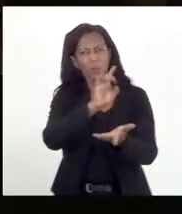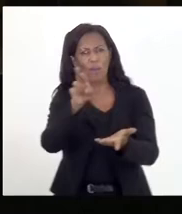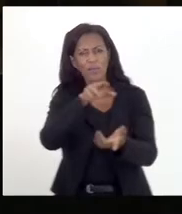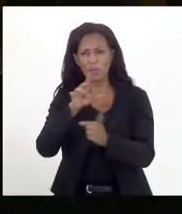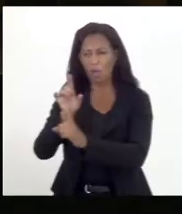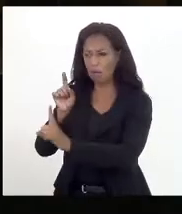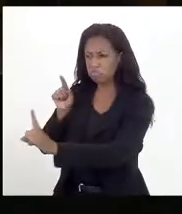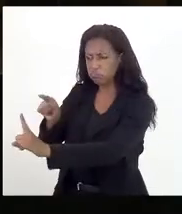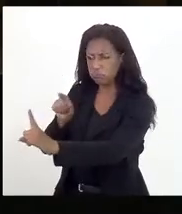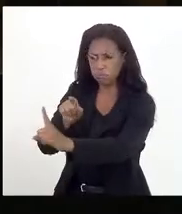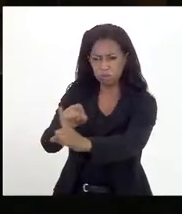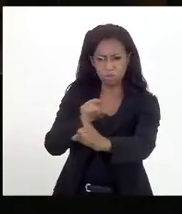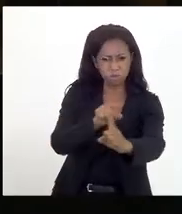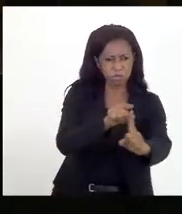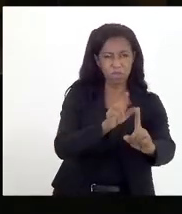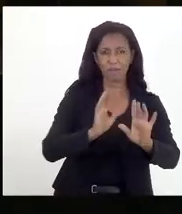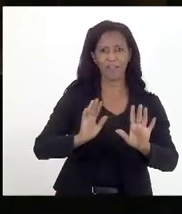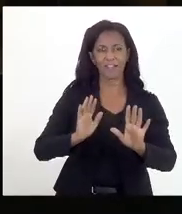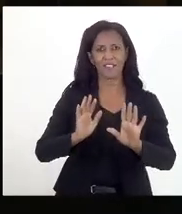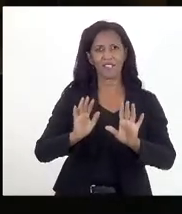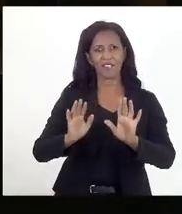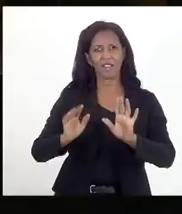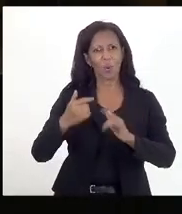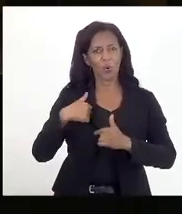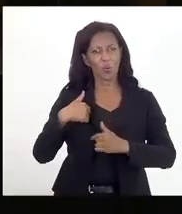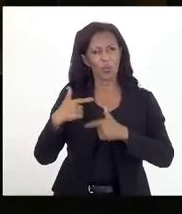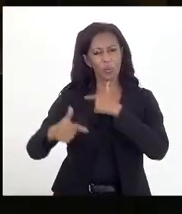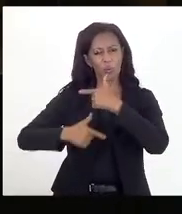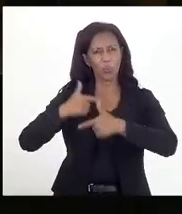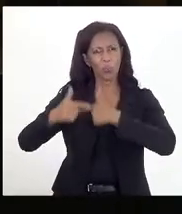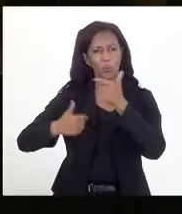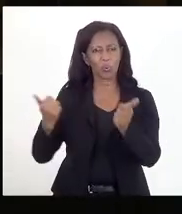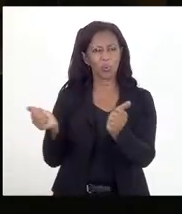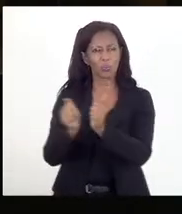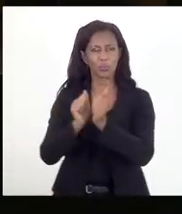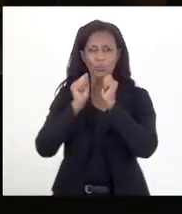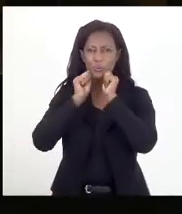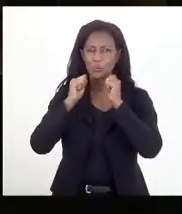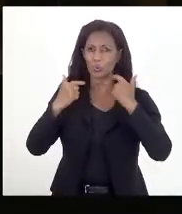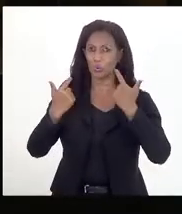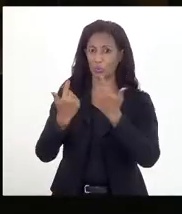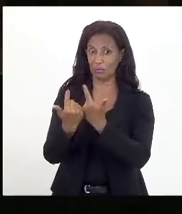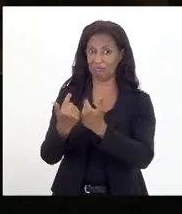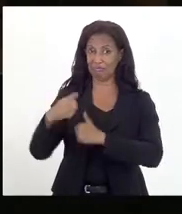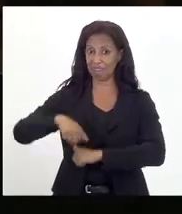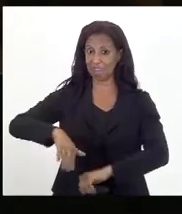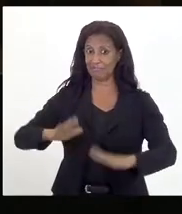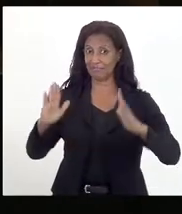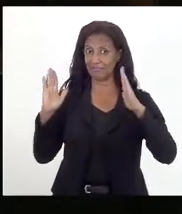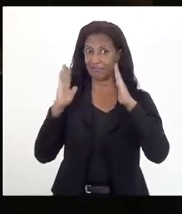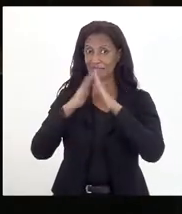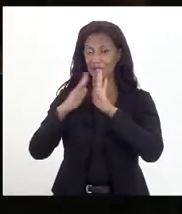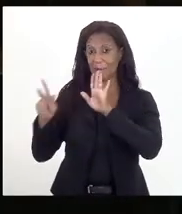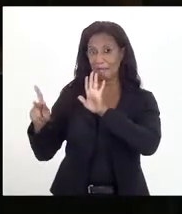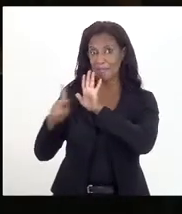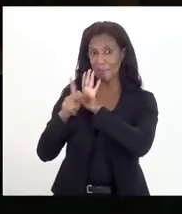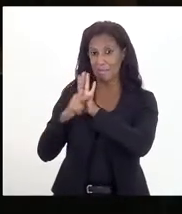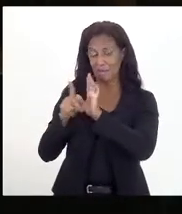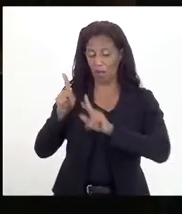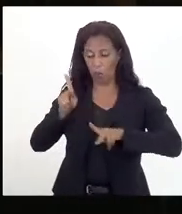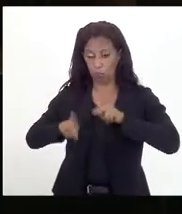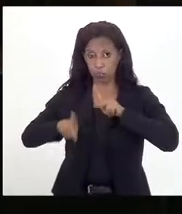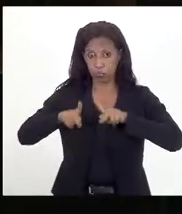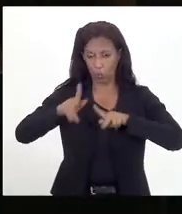estão dividindo comigo este plenário nesta casa que é do Povo